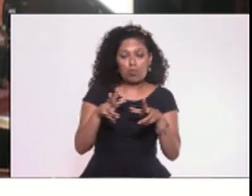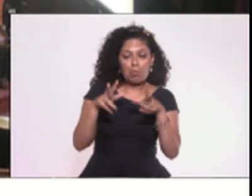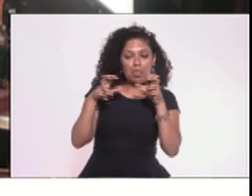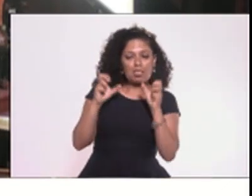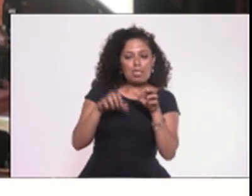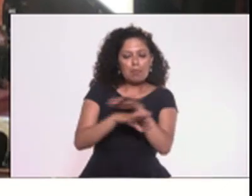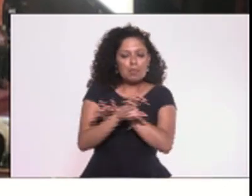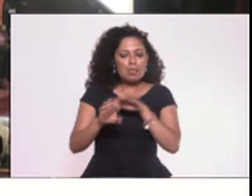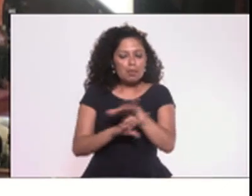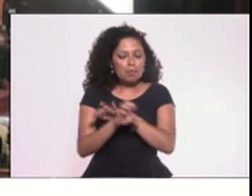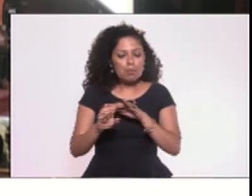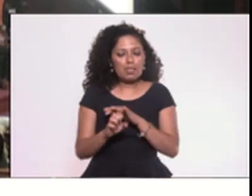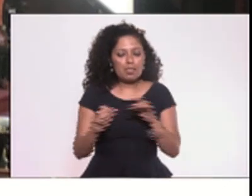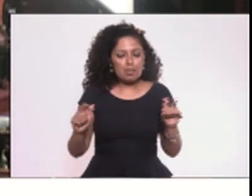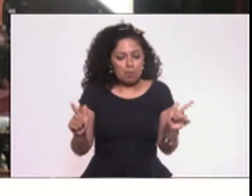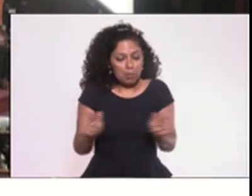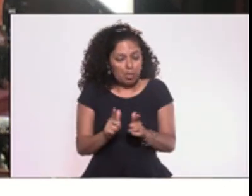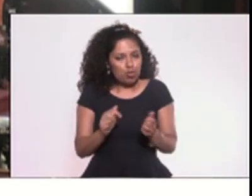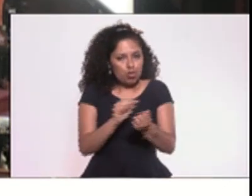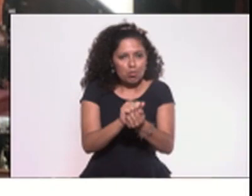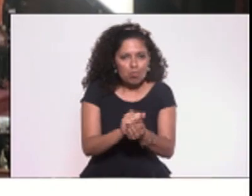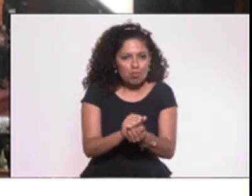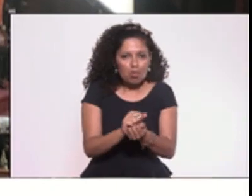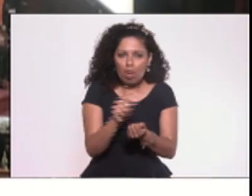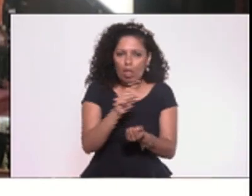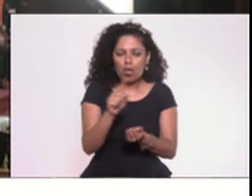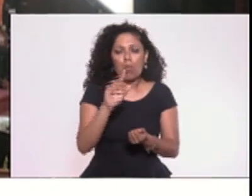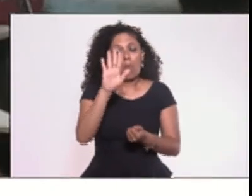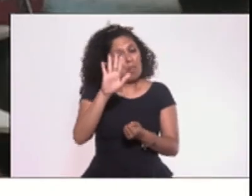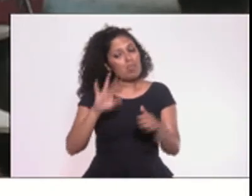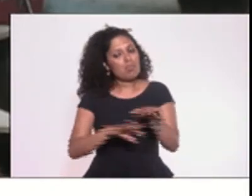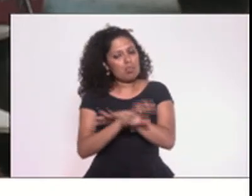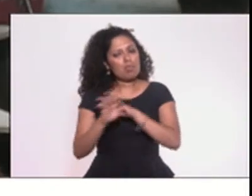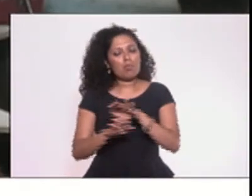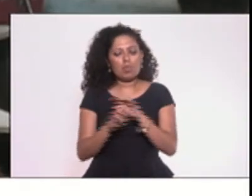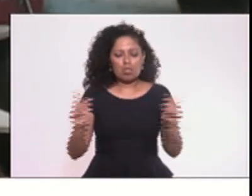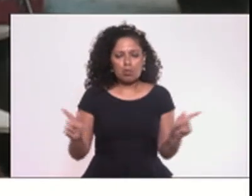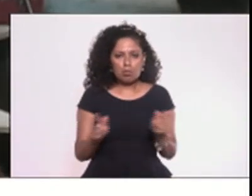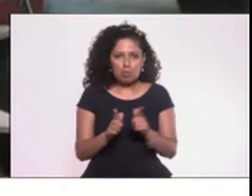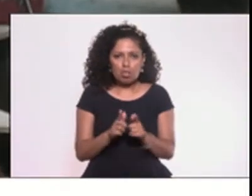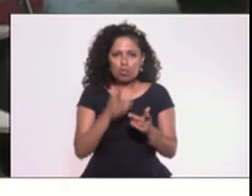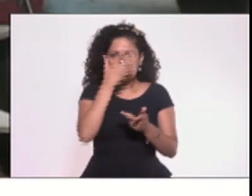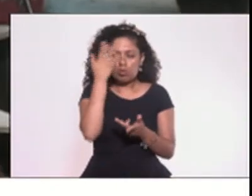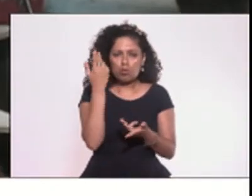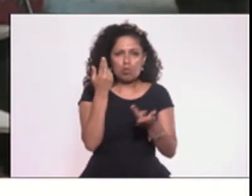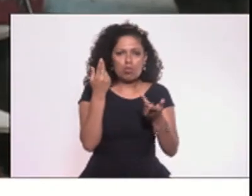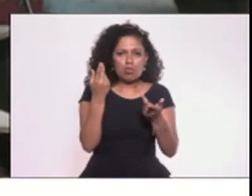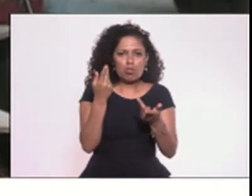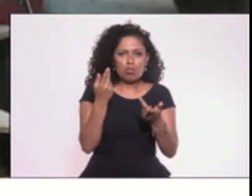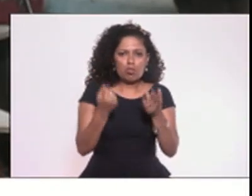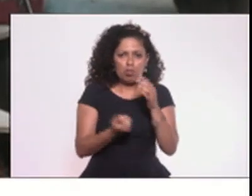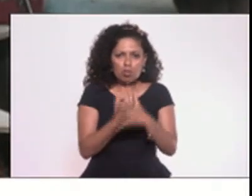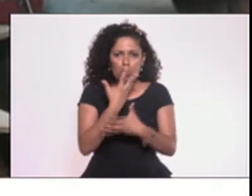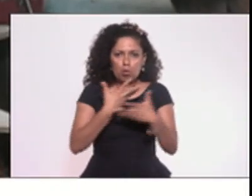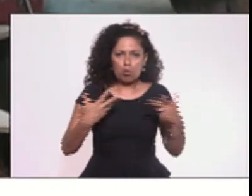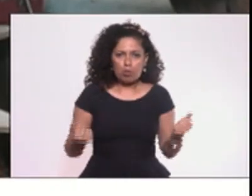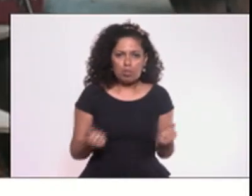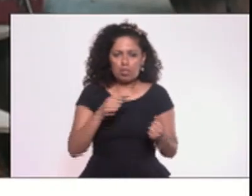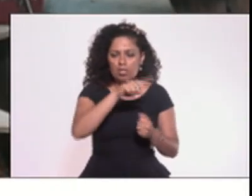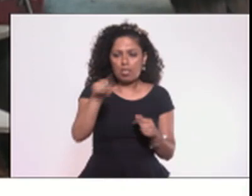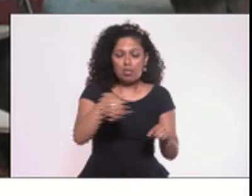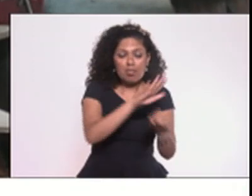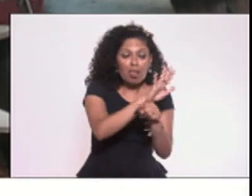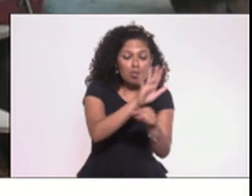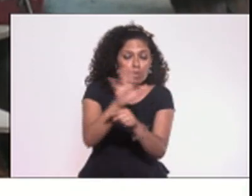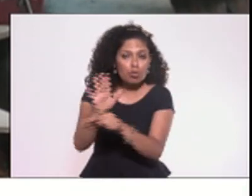inserida. No entanto, as micro e pequenas empresas, os produtores, eles são os